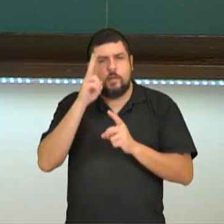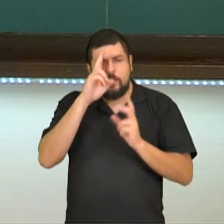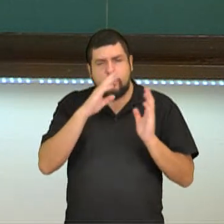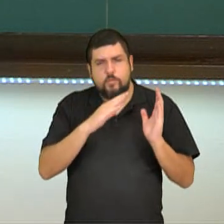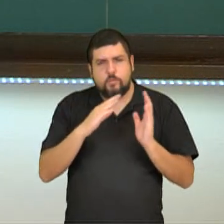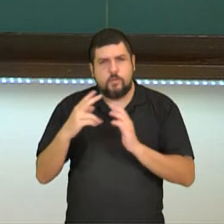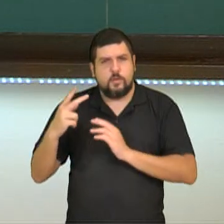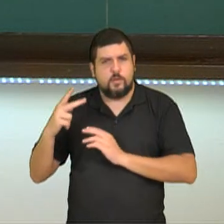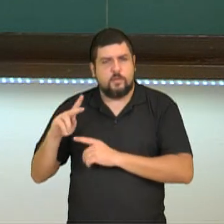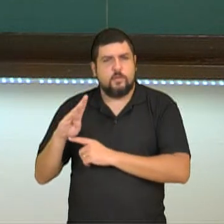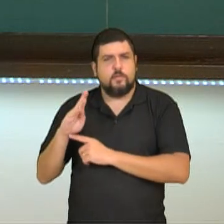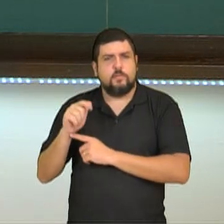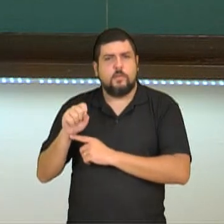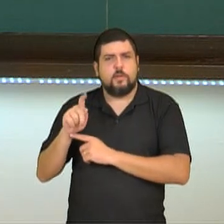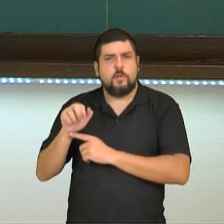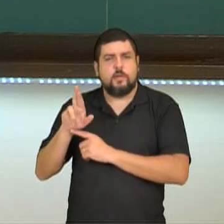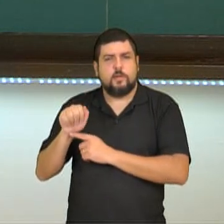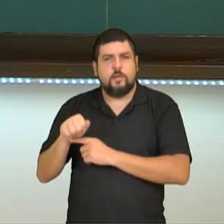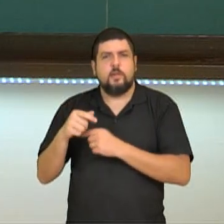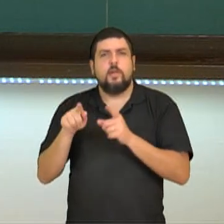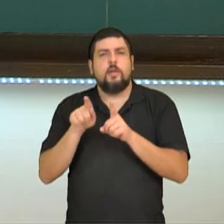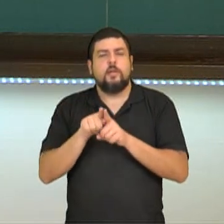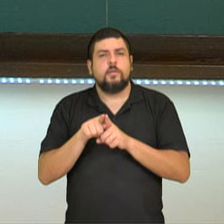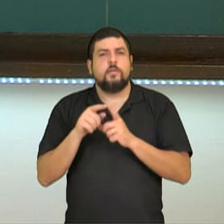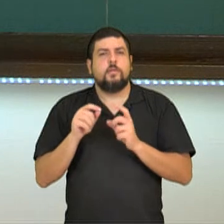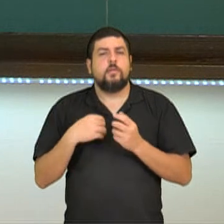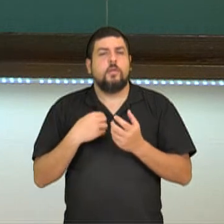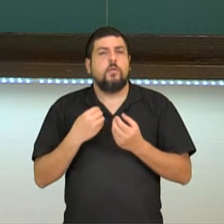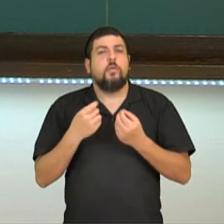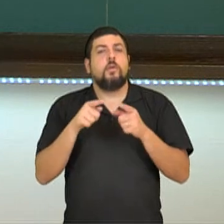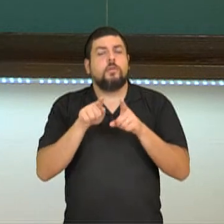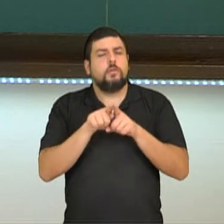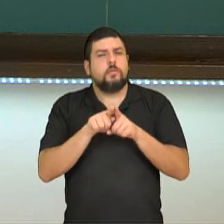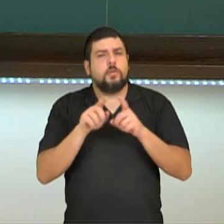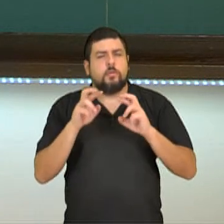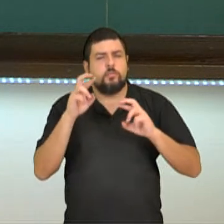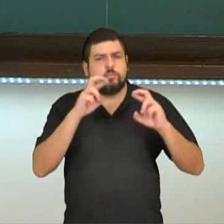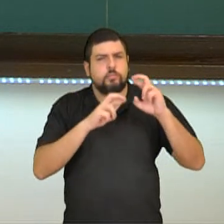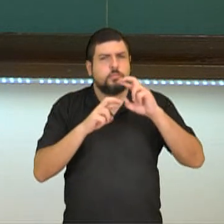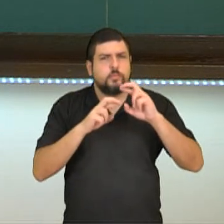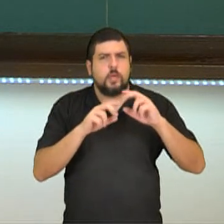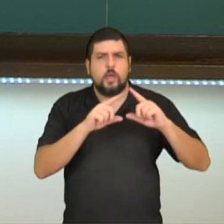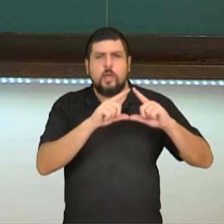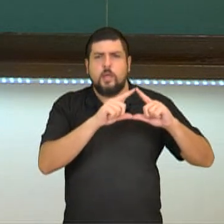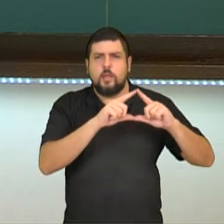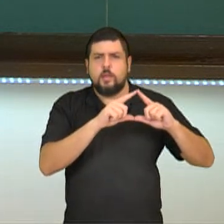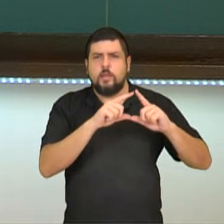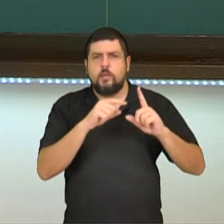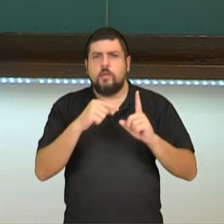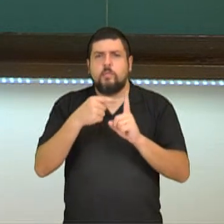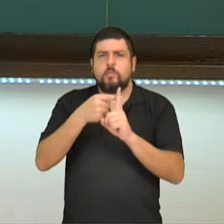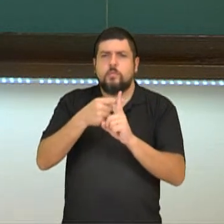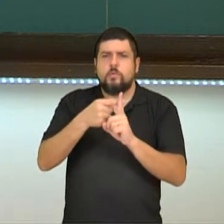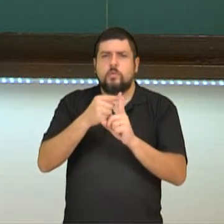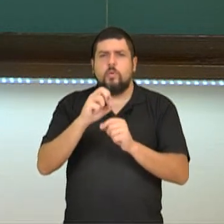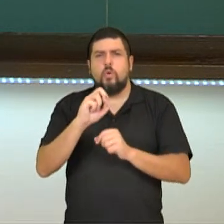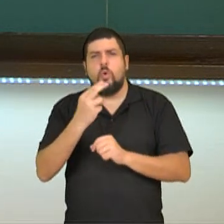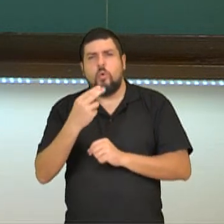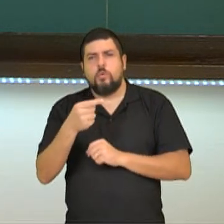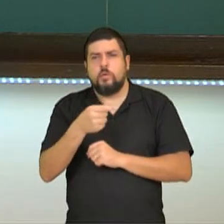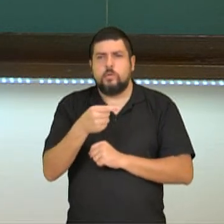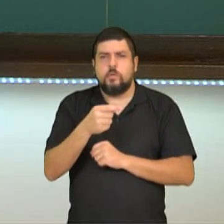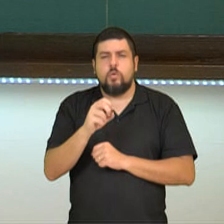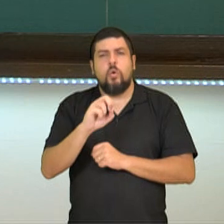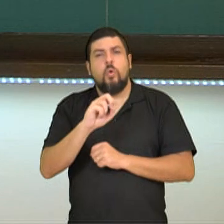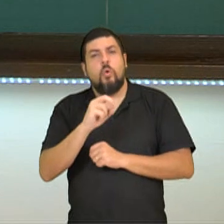aplicamos essa fórmula para encontrar as raízes e ainda analisamos quando o delta for positivo, negativo, né? Ou